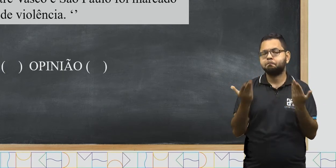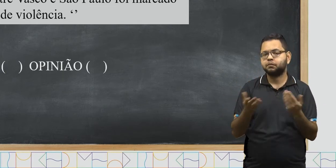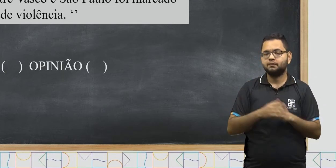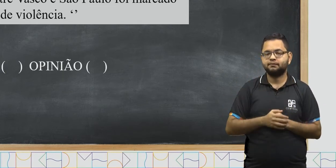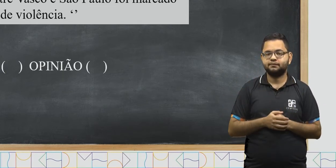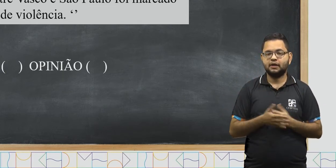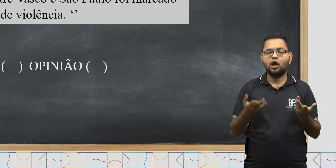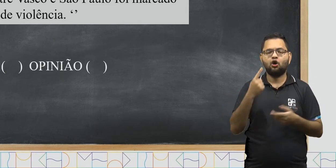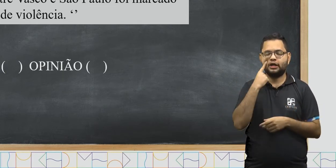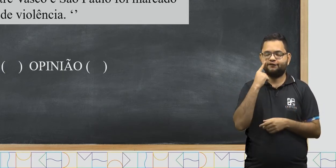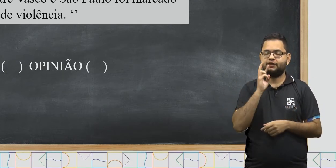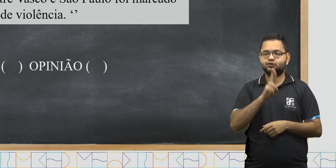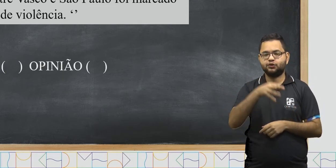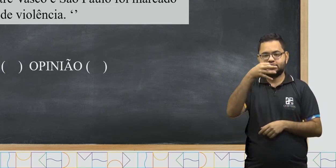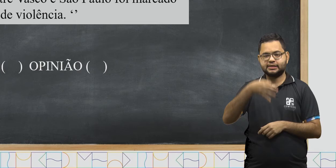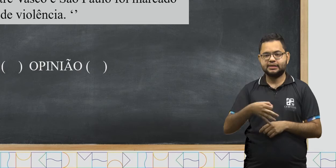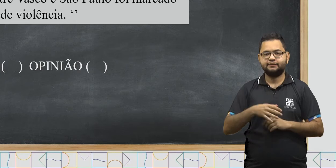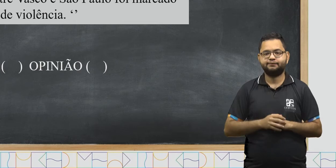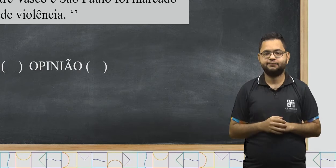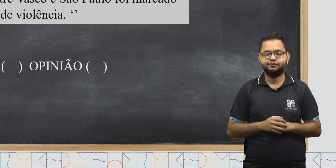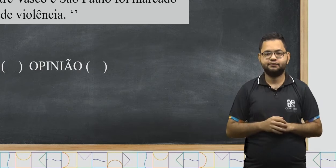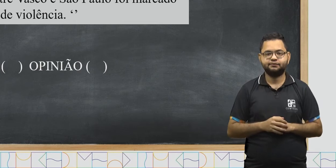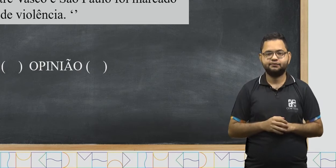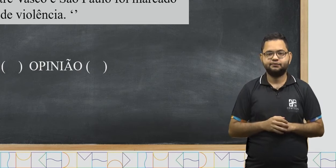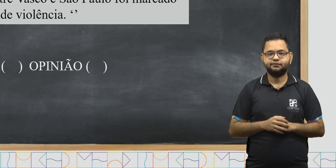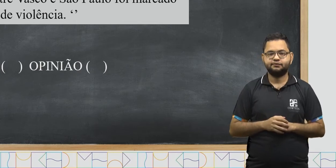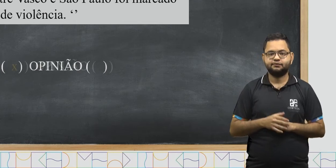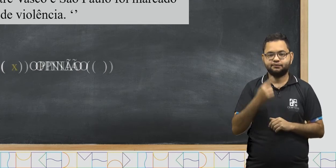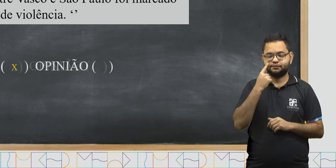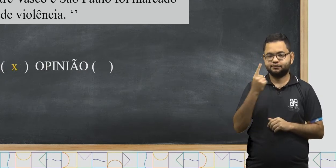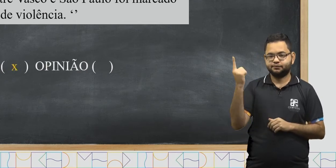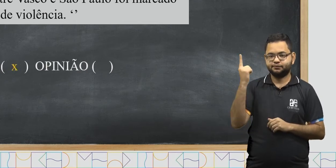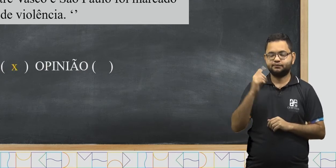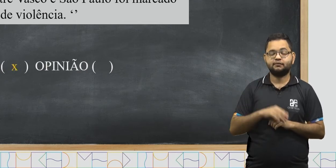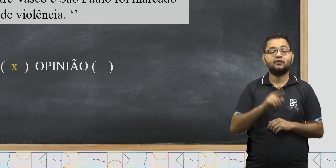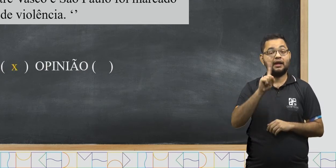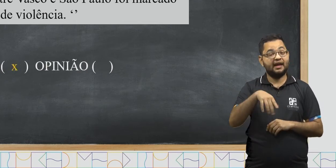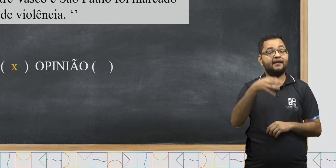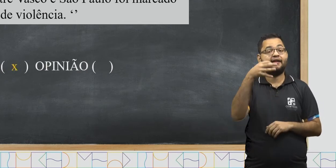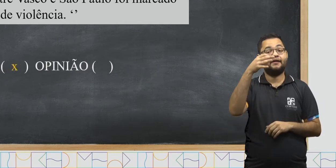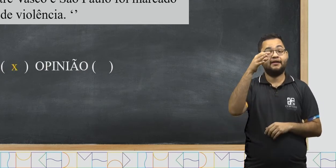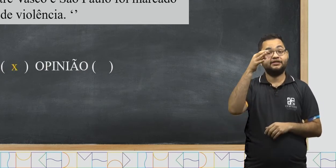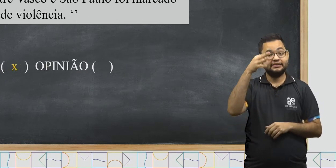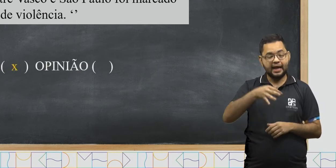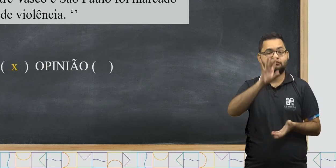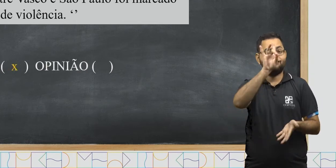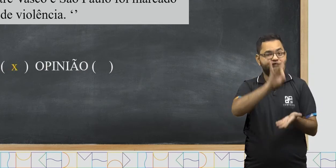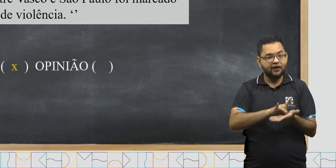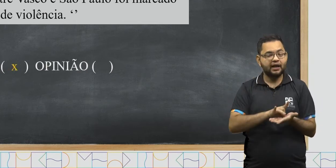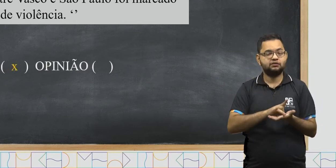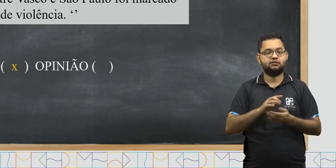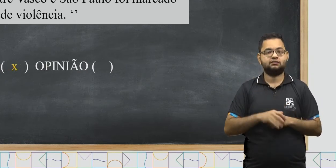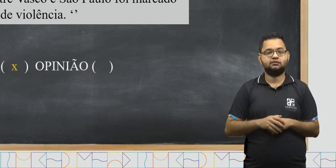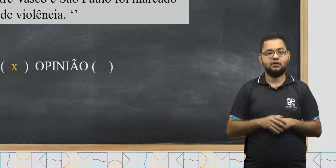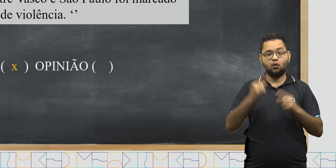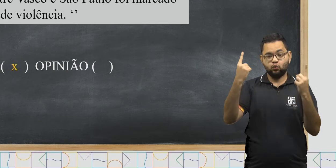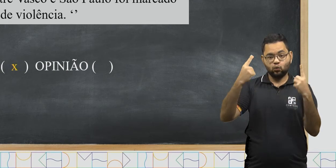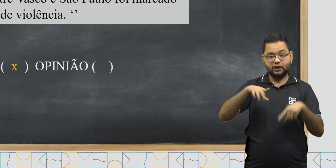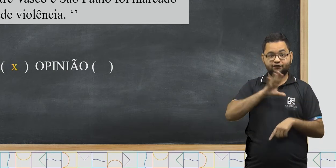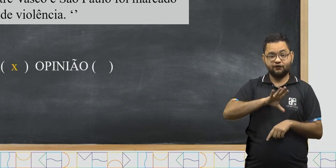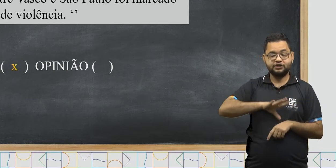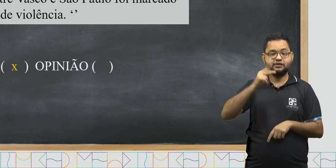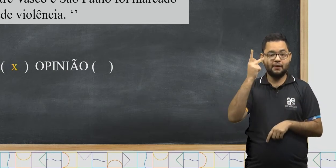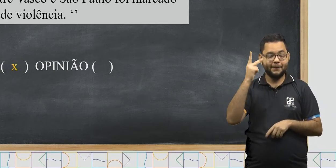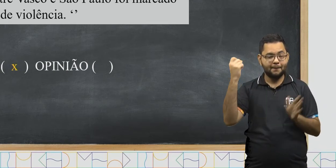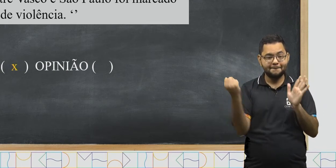fato ou uma opinião? Vamos verificar a resposta correta? A resposta correta é um fato. O duelo